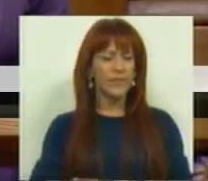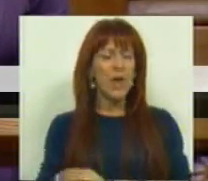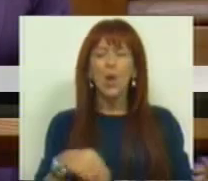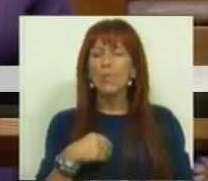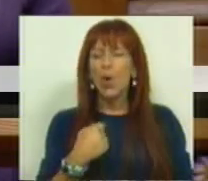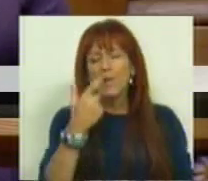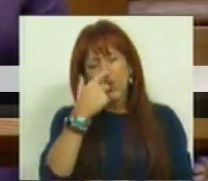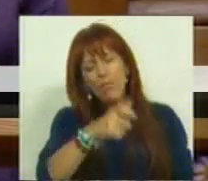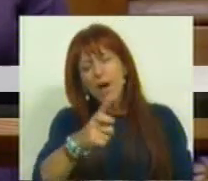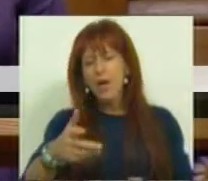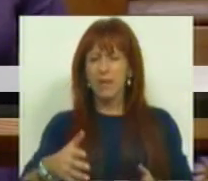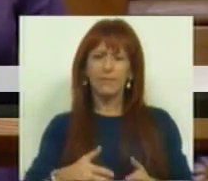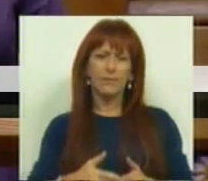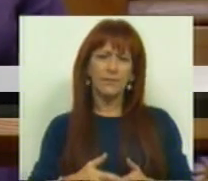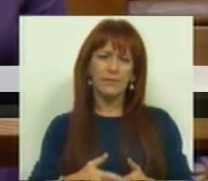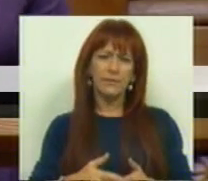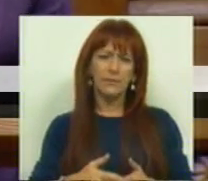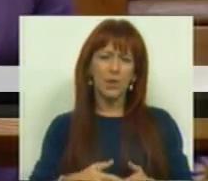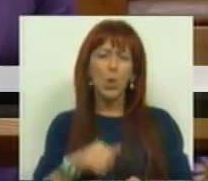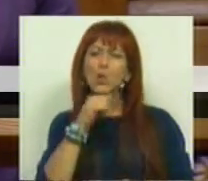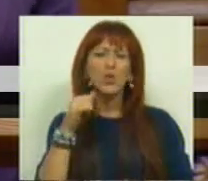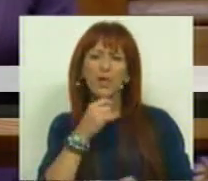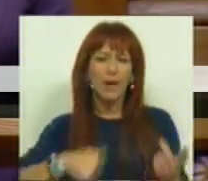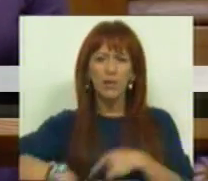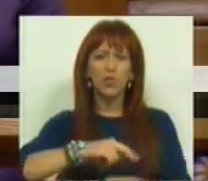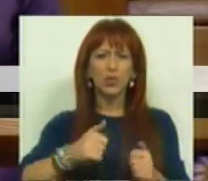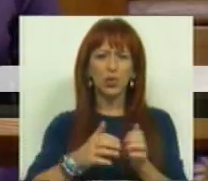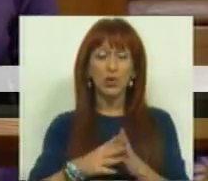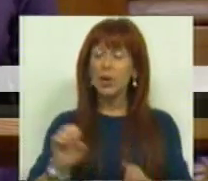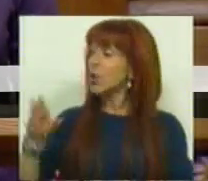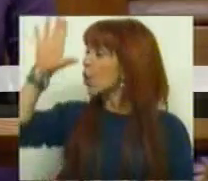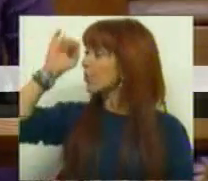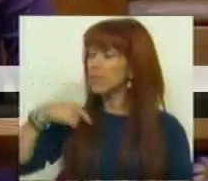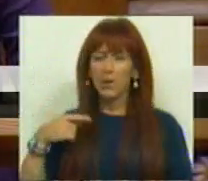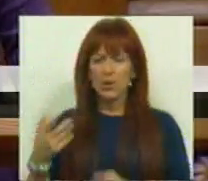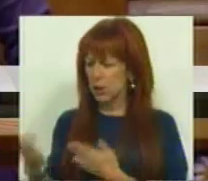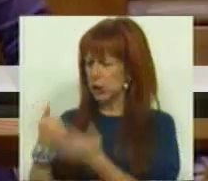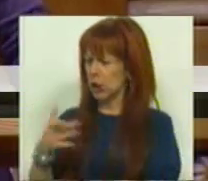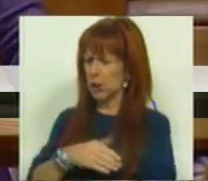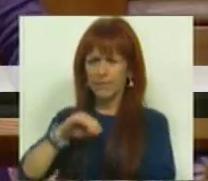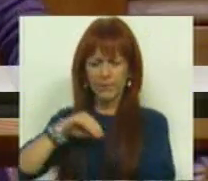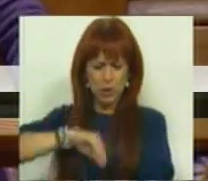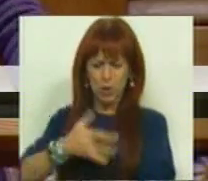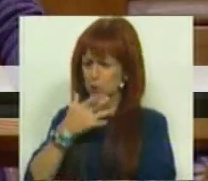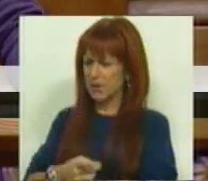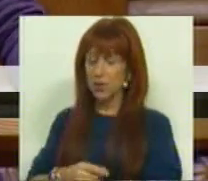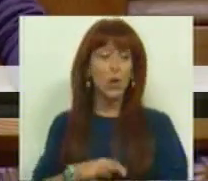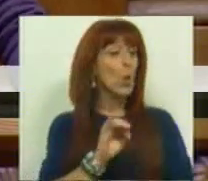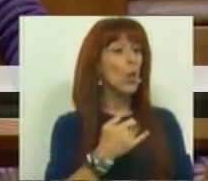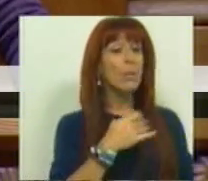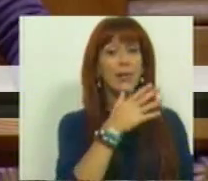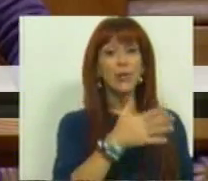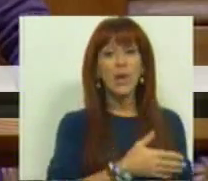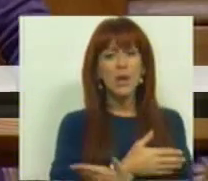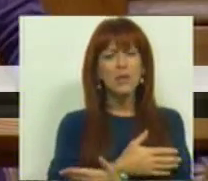preocupação humana para com o nosso sofrimento. E onde o Primeiro-Ministro tira o subsídio de Natal, o Pedro diz